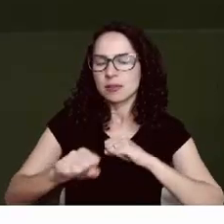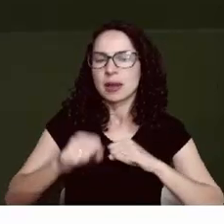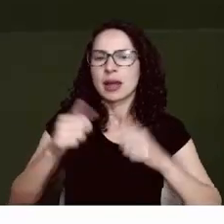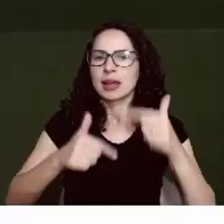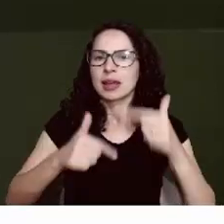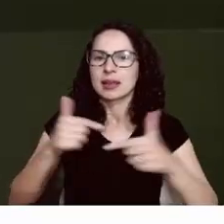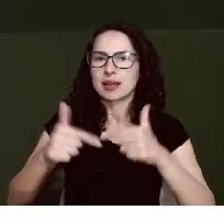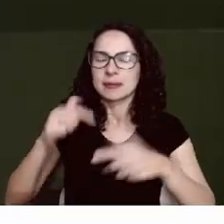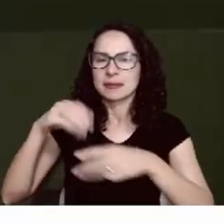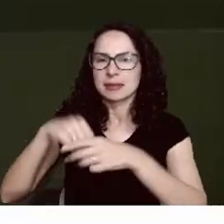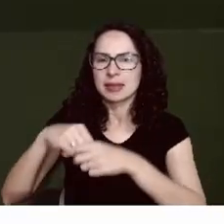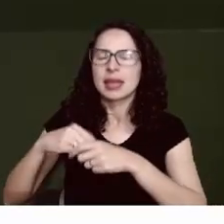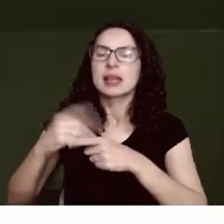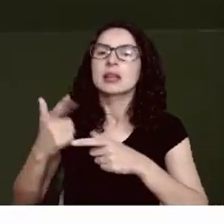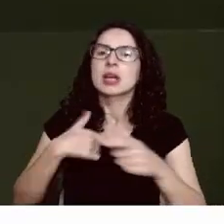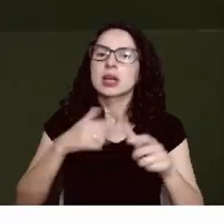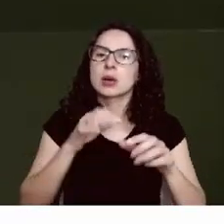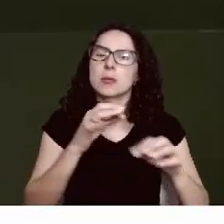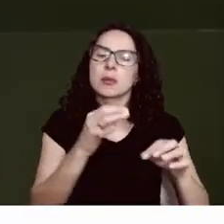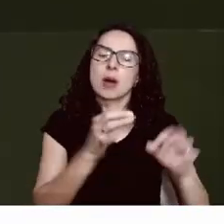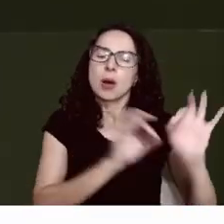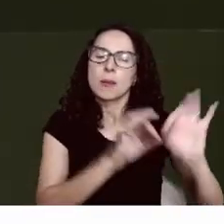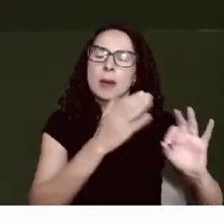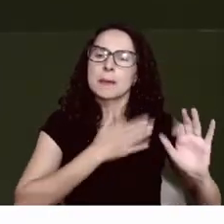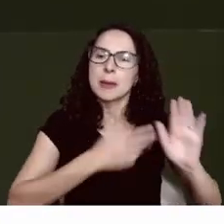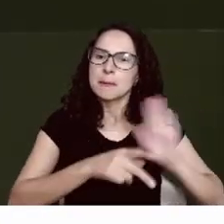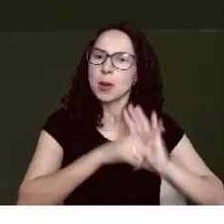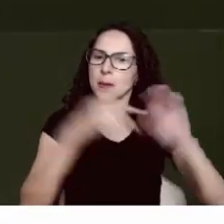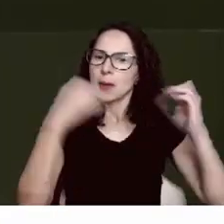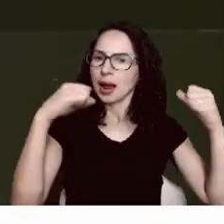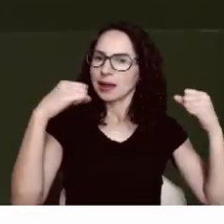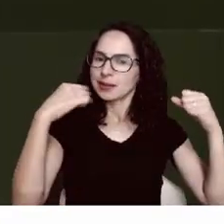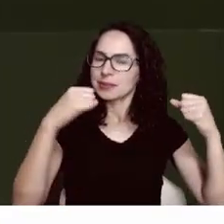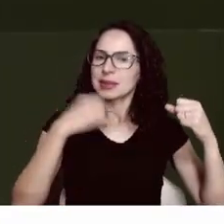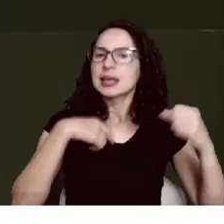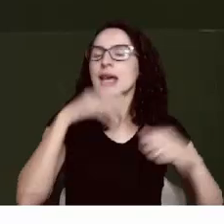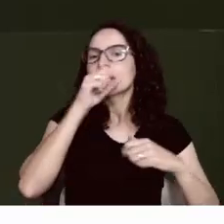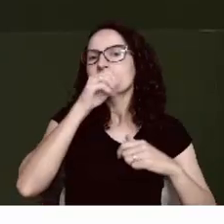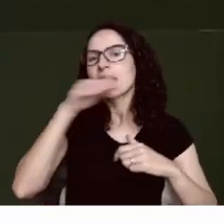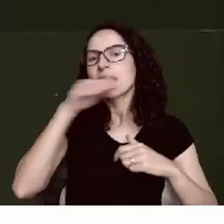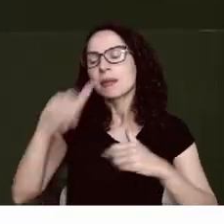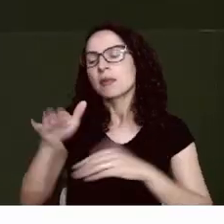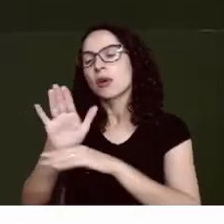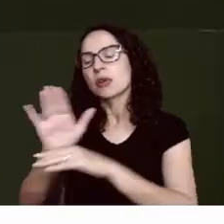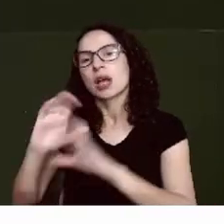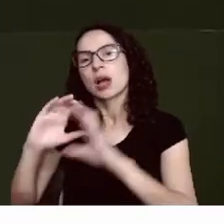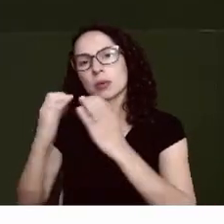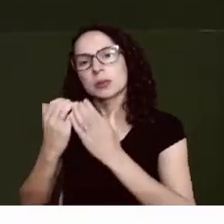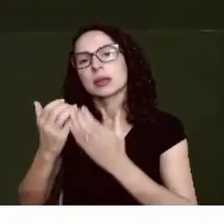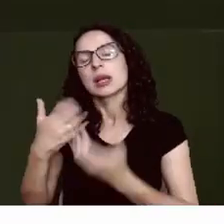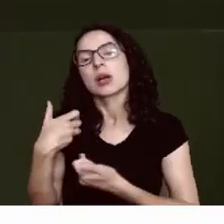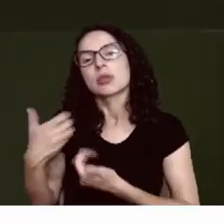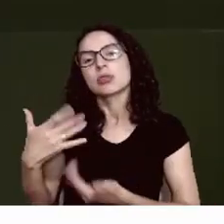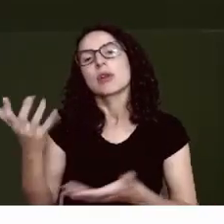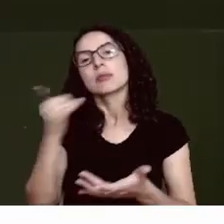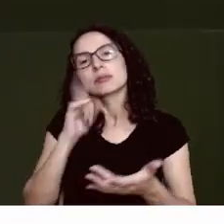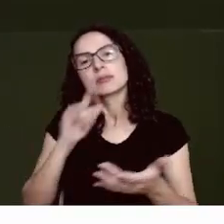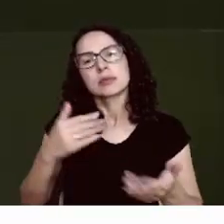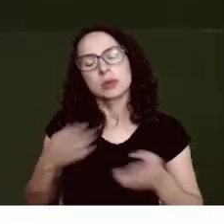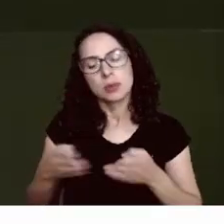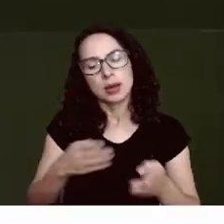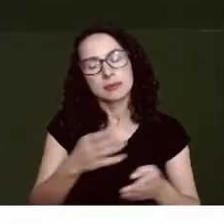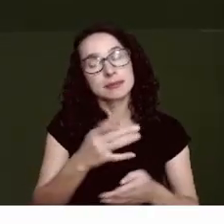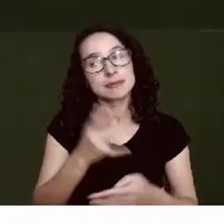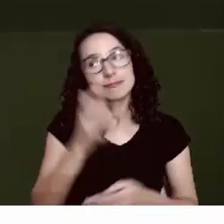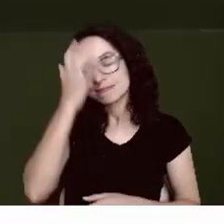estou montando minha academia. Aos sábados eu desço na comunidade para estar ajudando os meninos também a se encontrarem nesse caminho que não é fácil. Às